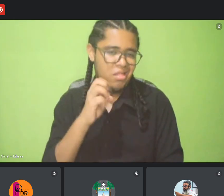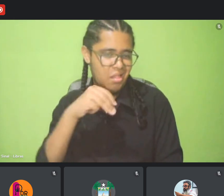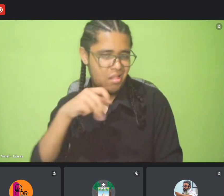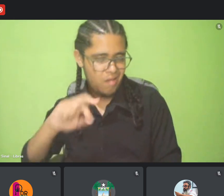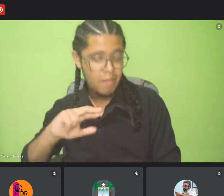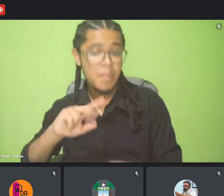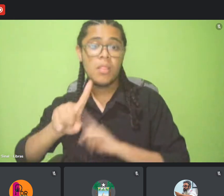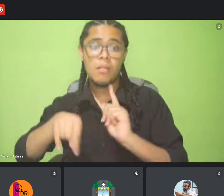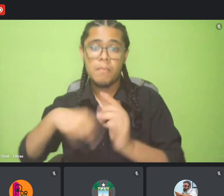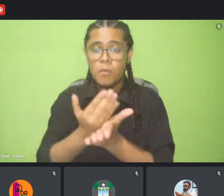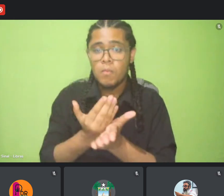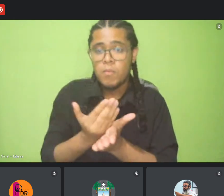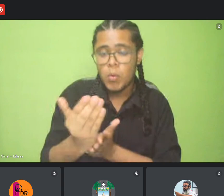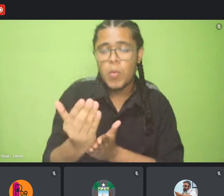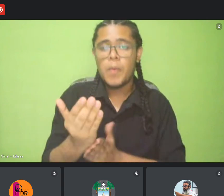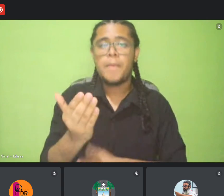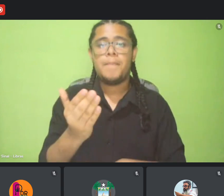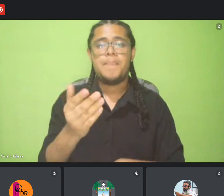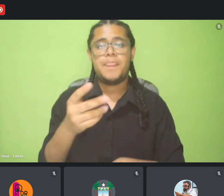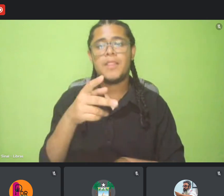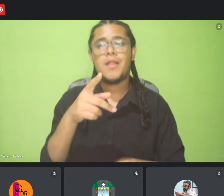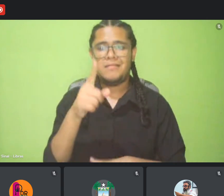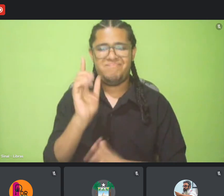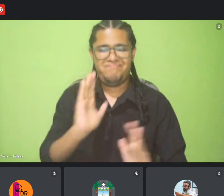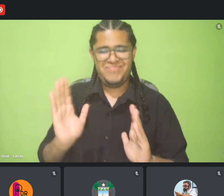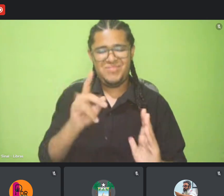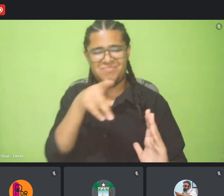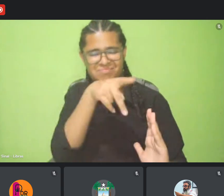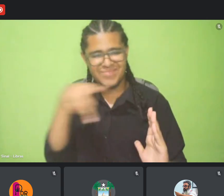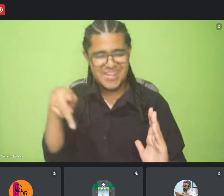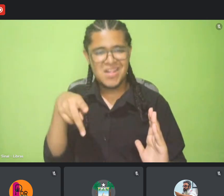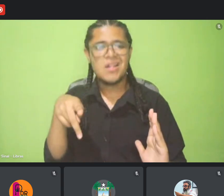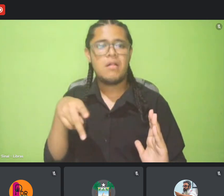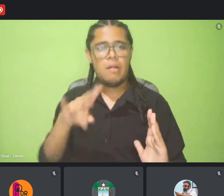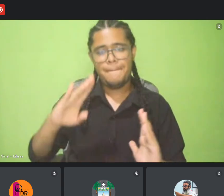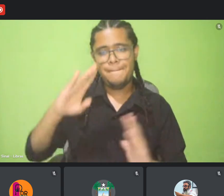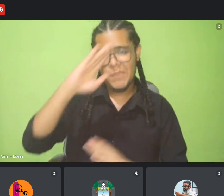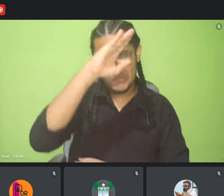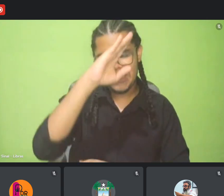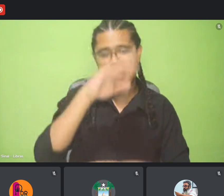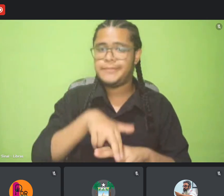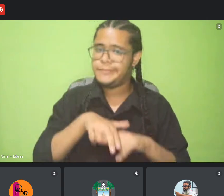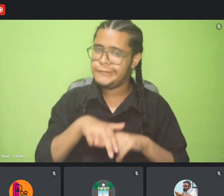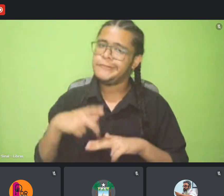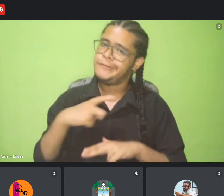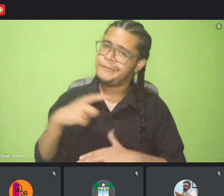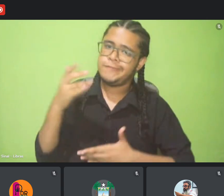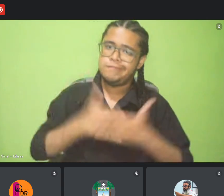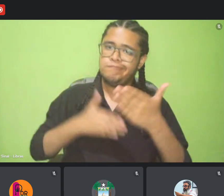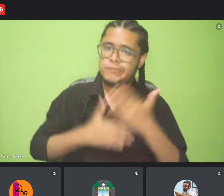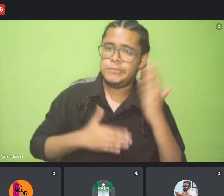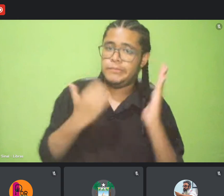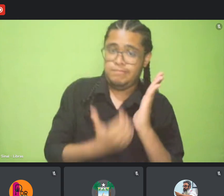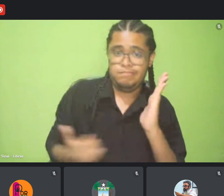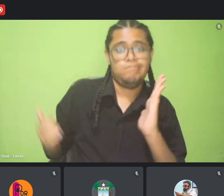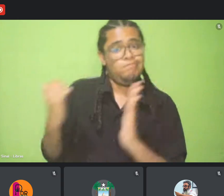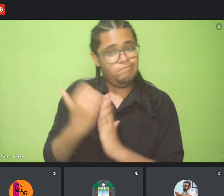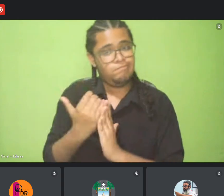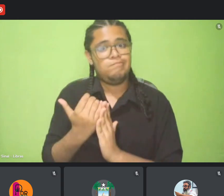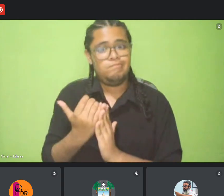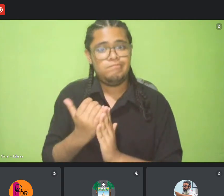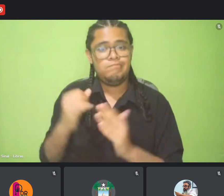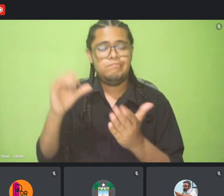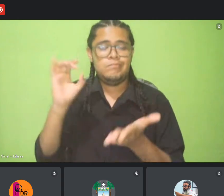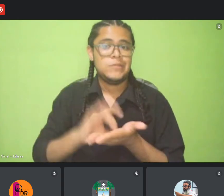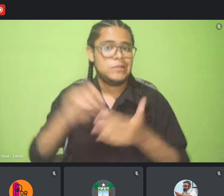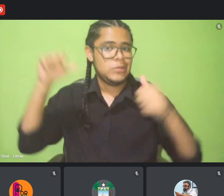no sentido de dar essa perspectiva de contemplar esses segmentos, né? Então, nesse sentido